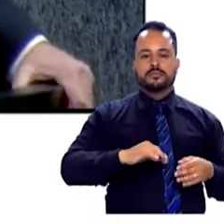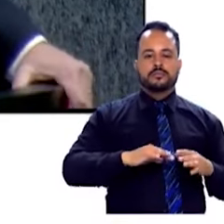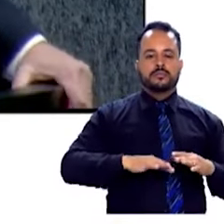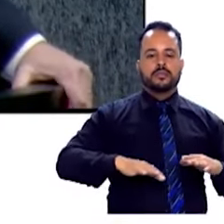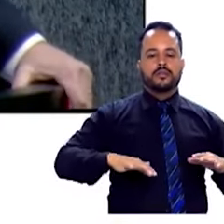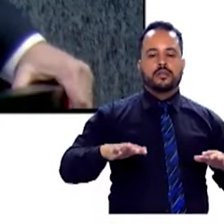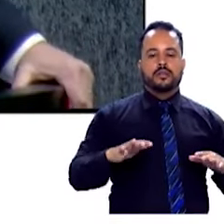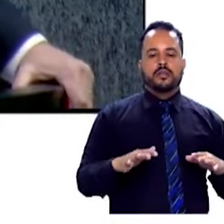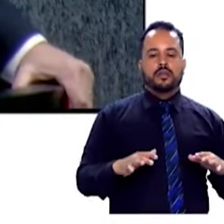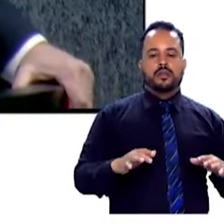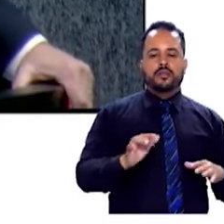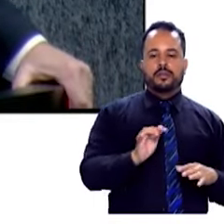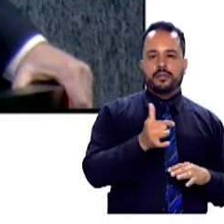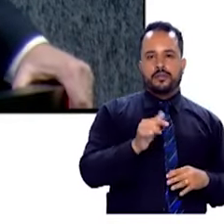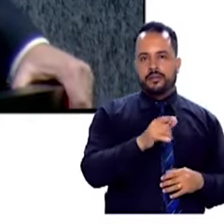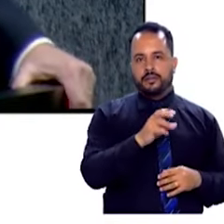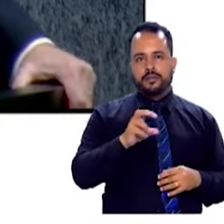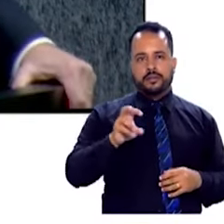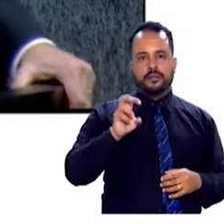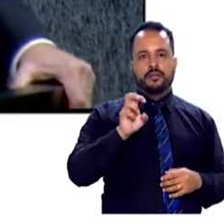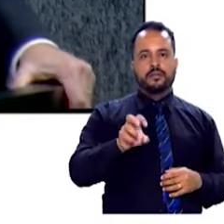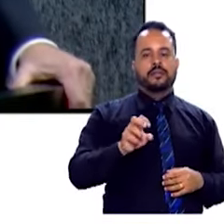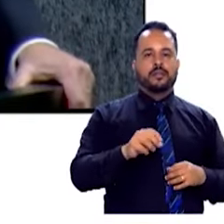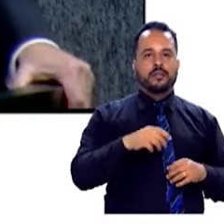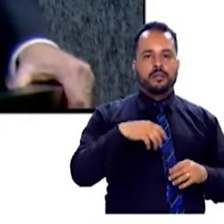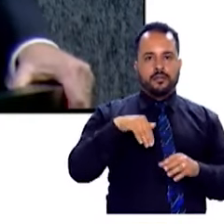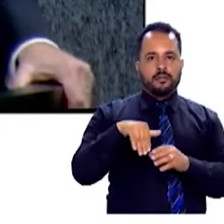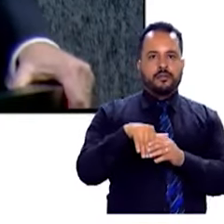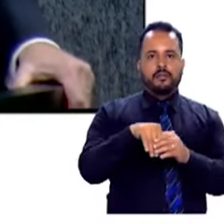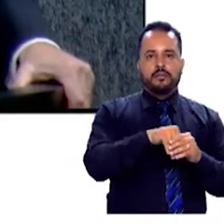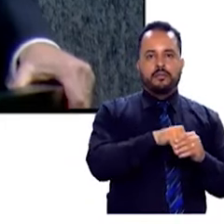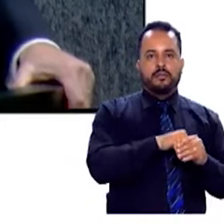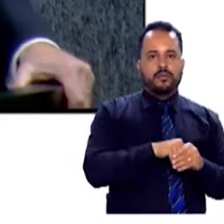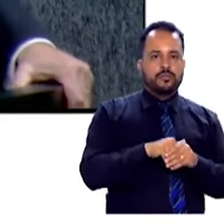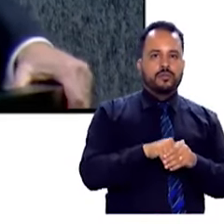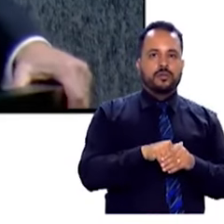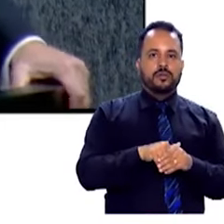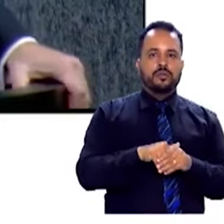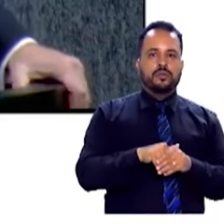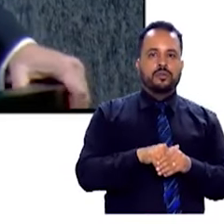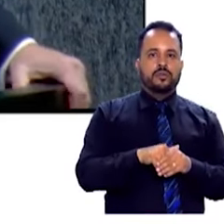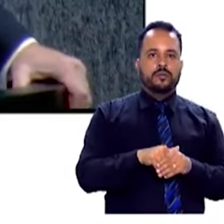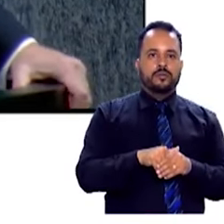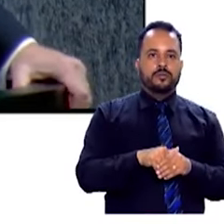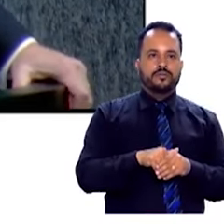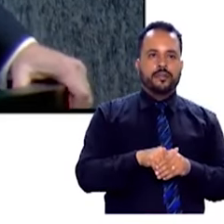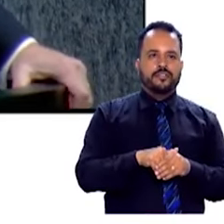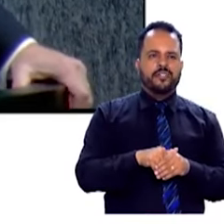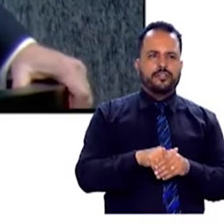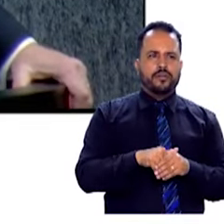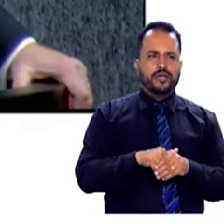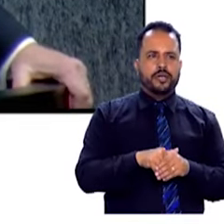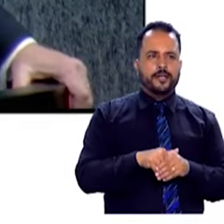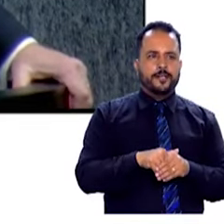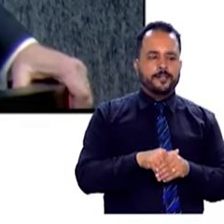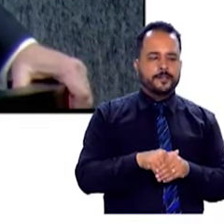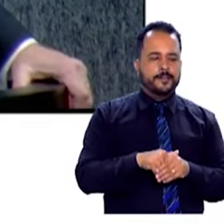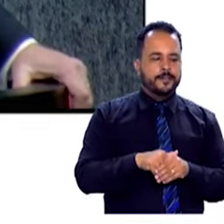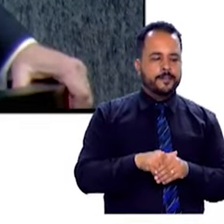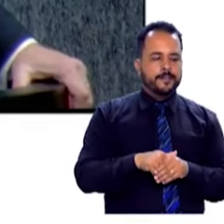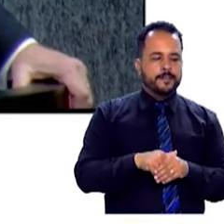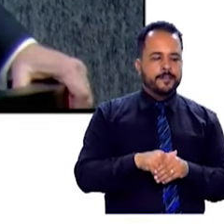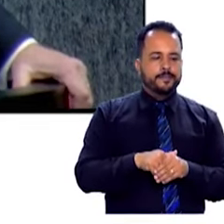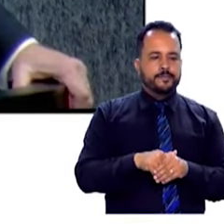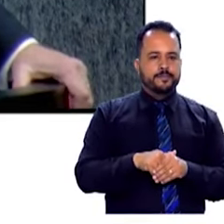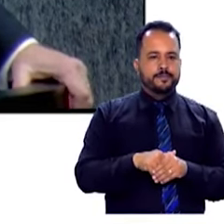2005 em que cada juiz todos votaram a favor da da da procedência da ação todos votaram a favor cada um por uma